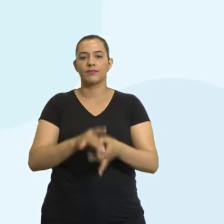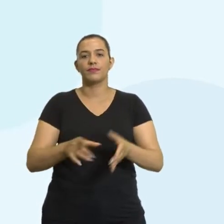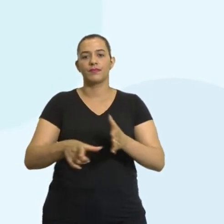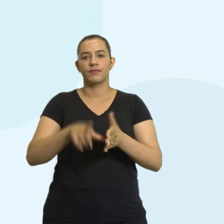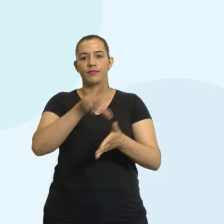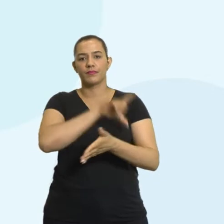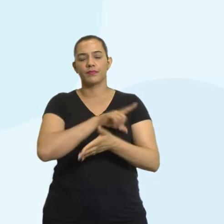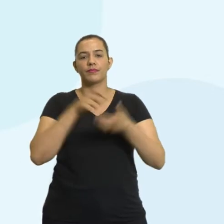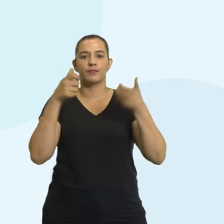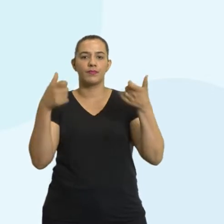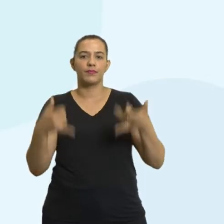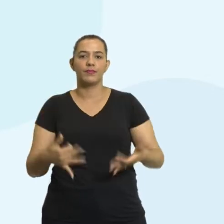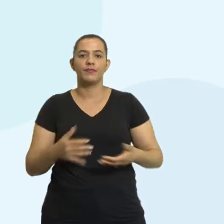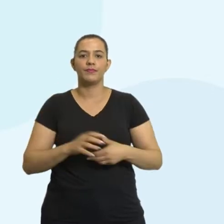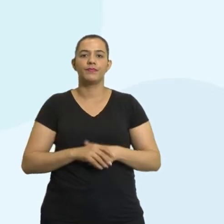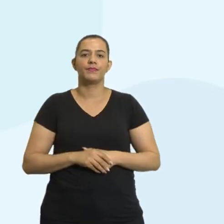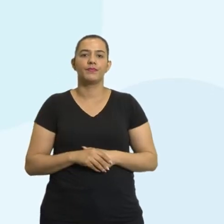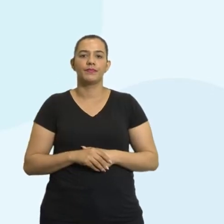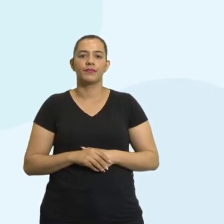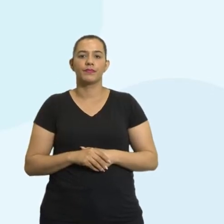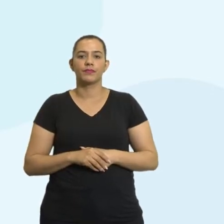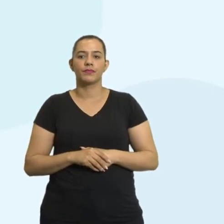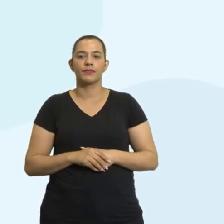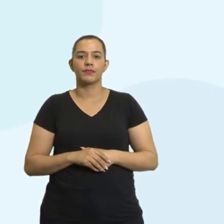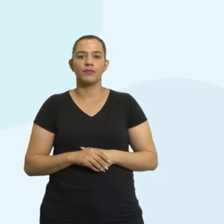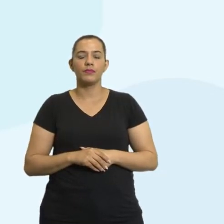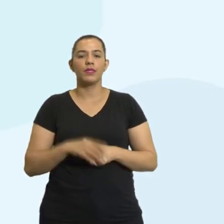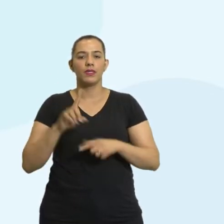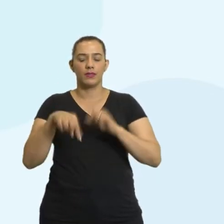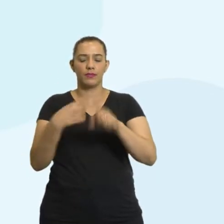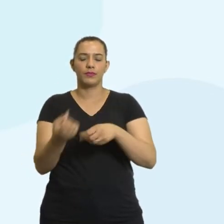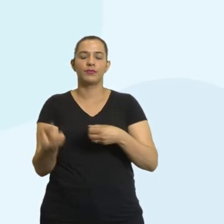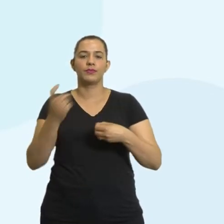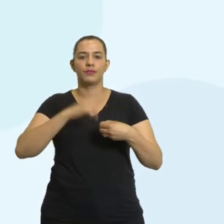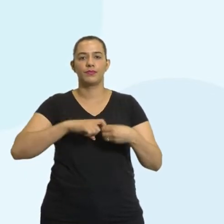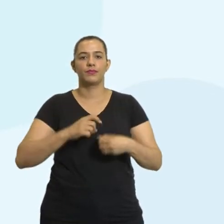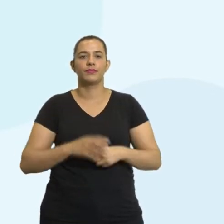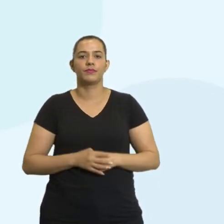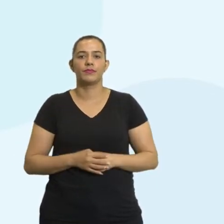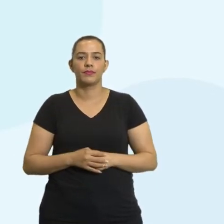antecipação, tá? E já a gente volta.